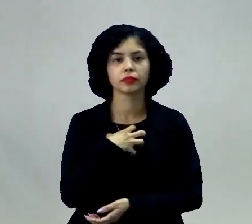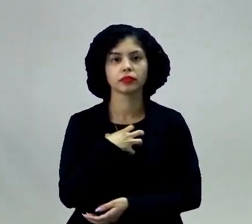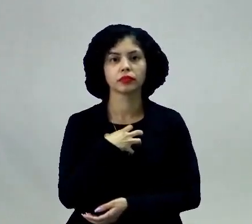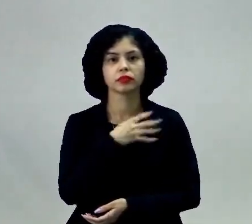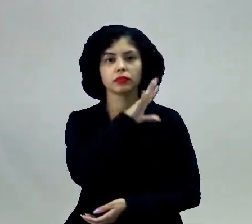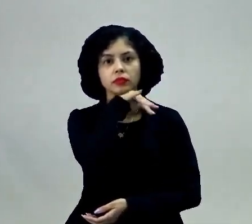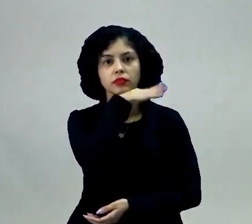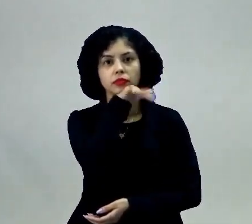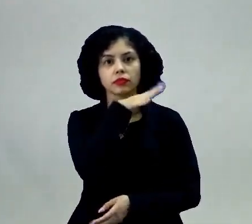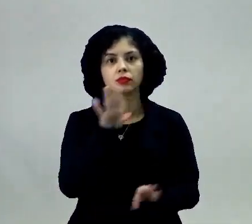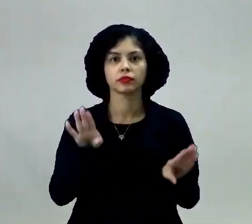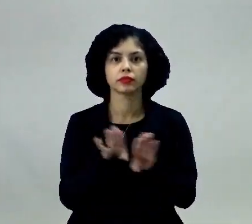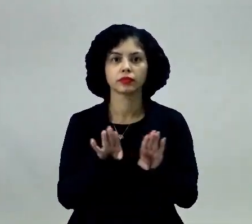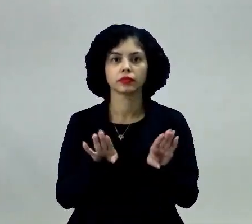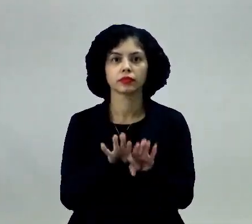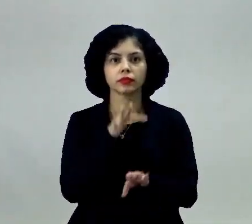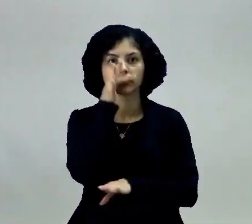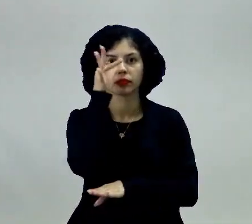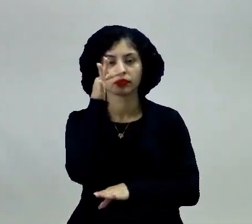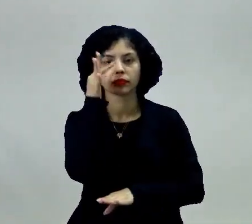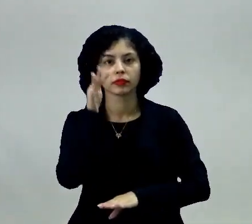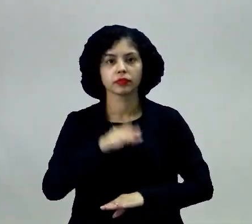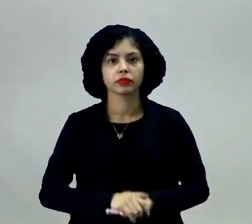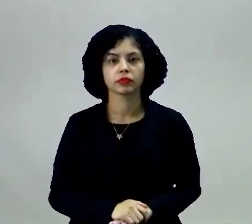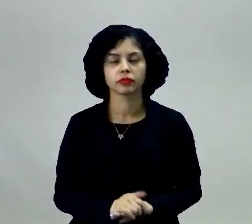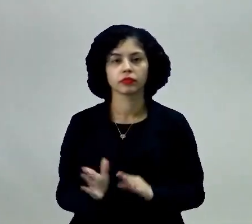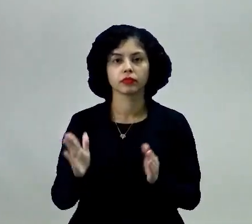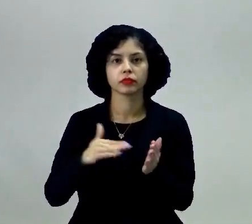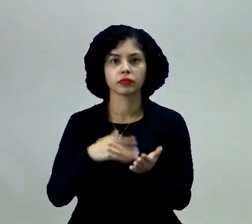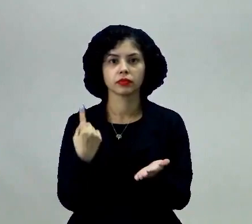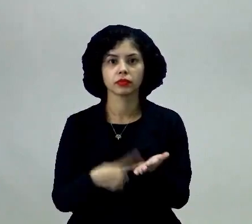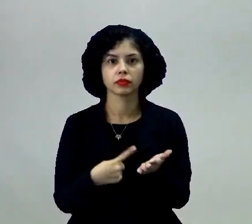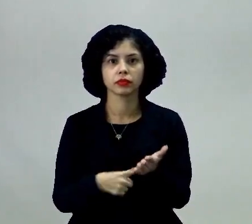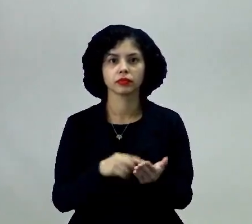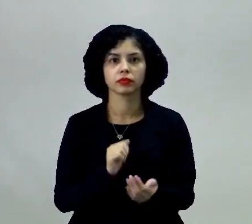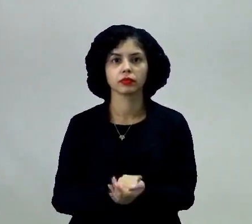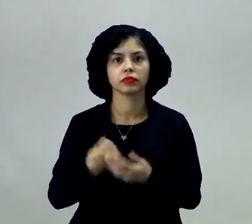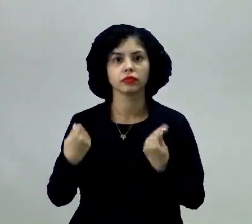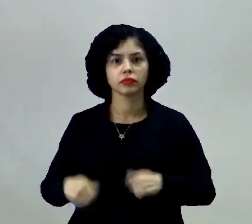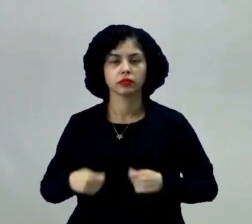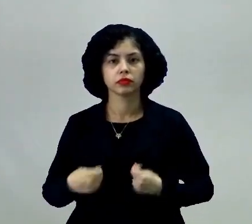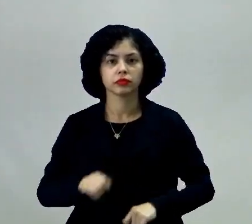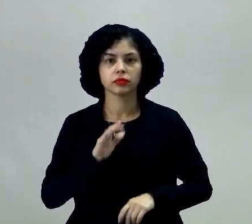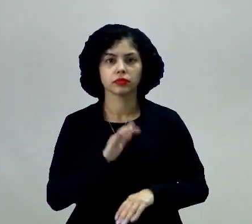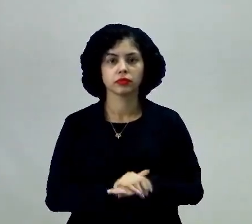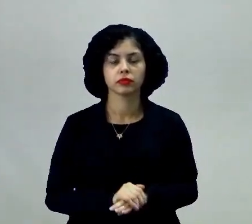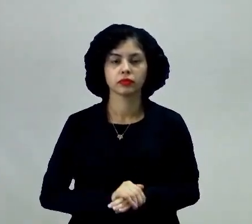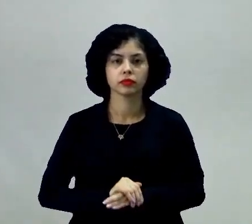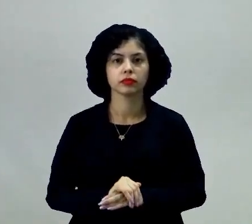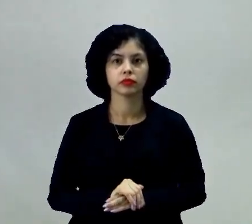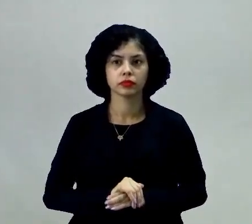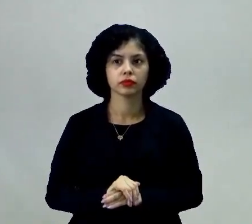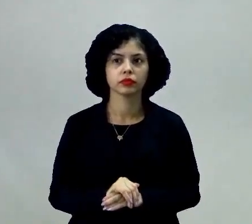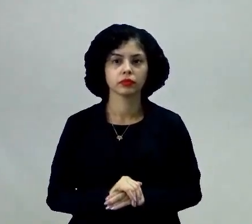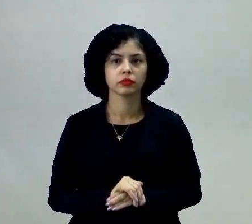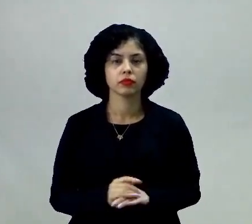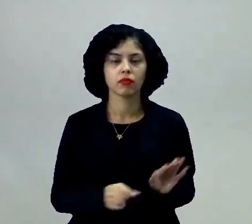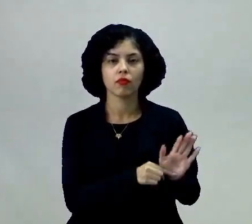e flora, ele precisa, digamos assim, ter as condições necessárias para lhe